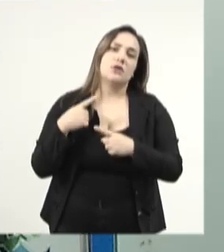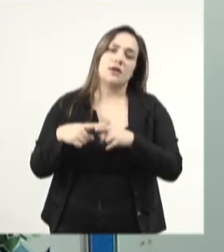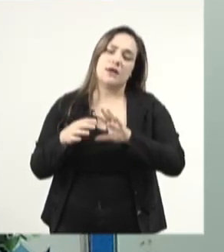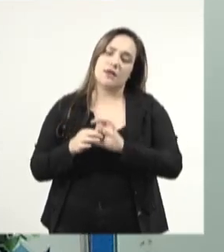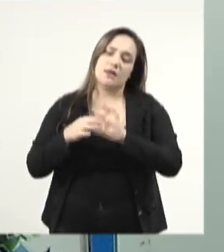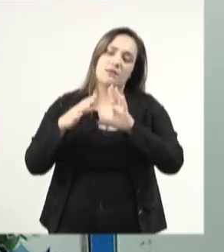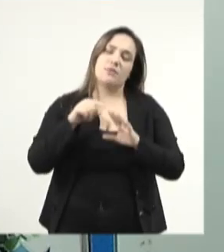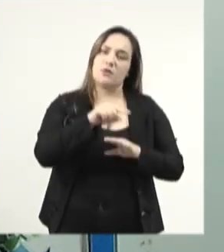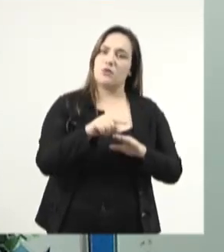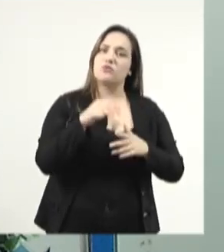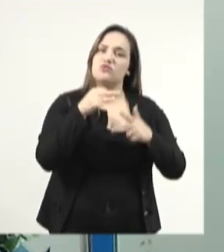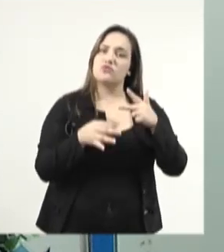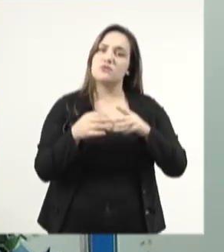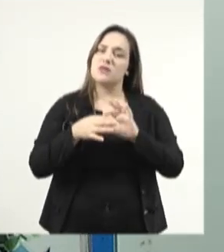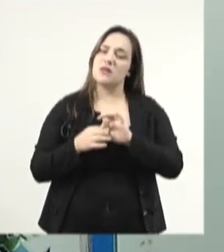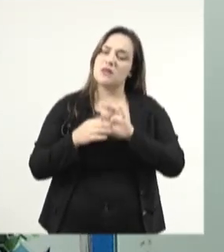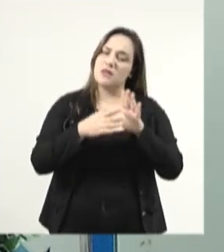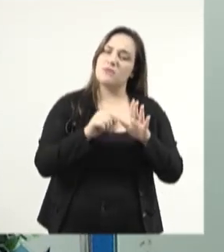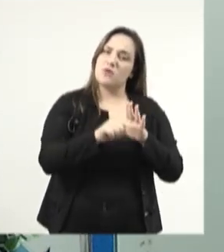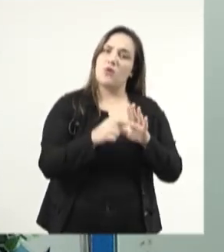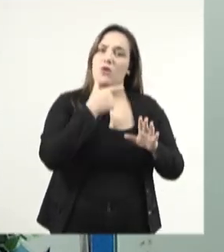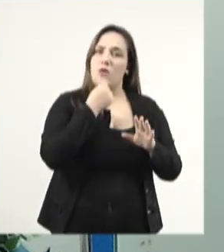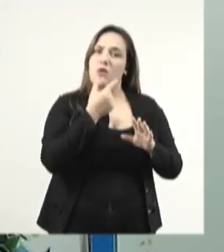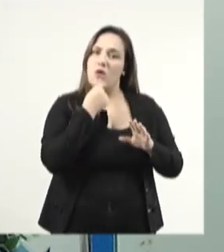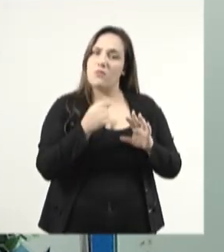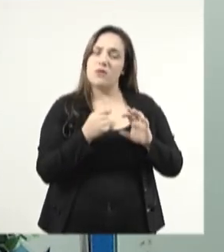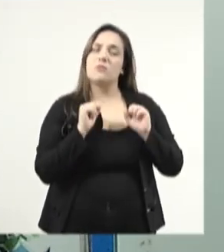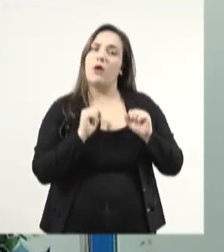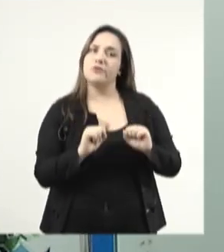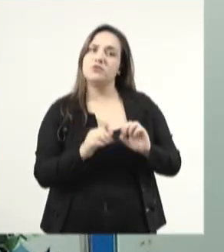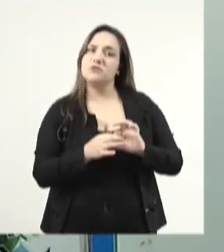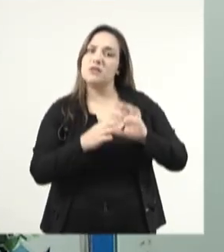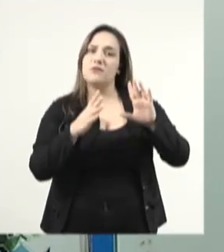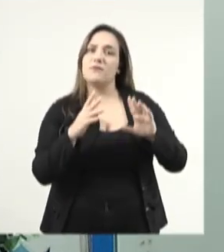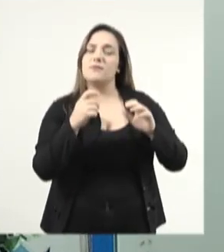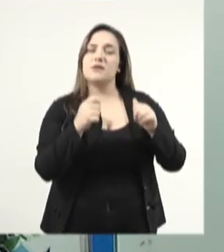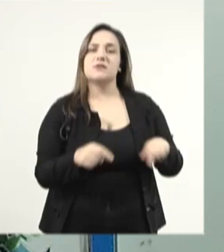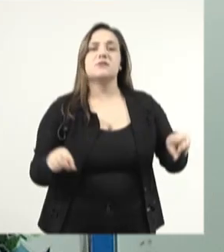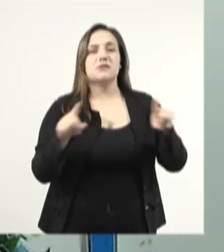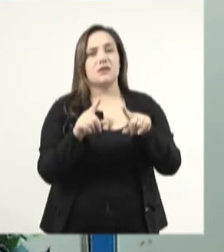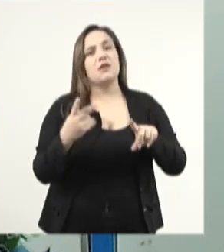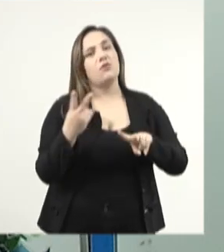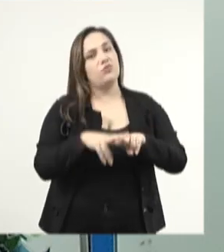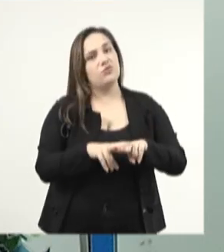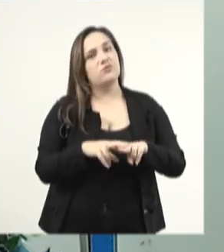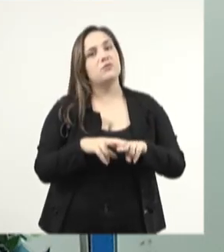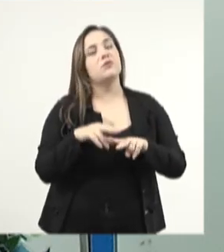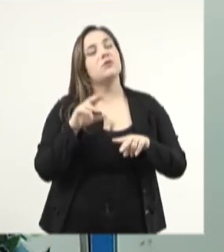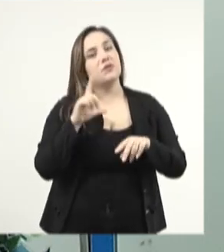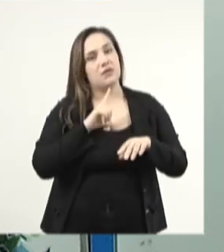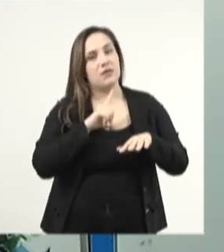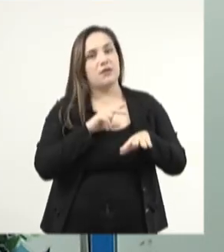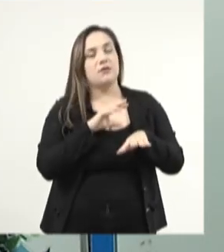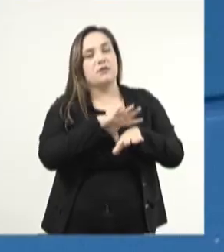motivos que levaram o Poder Judiciário a tomar essa decisão de liberar o homem mediante o uso da tornozeleira eletrônica.